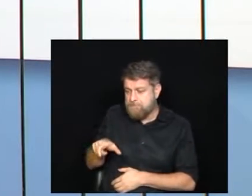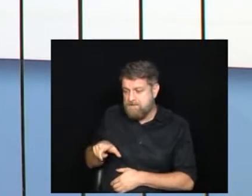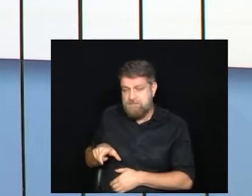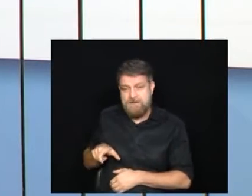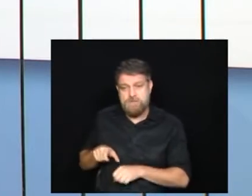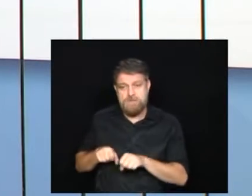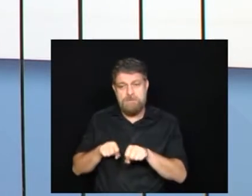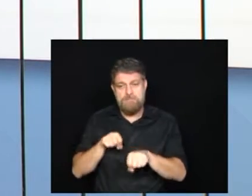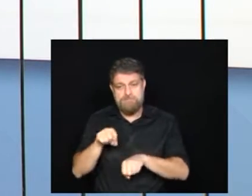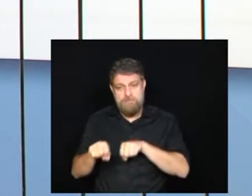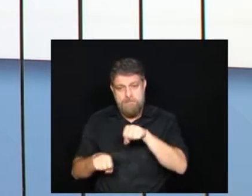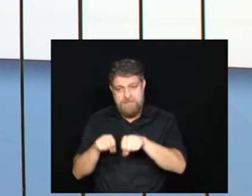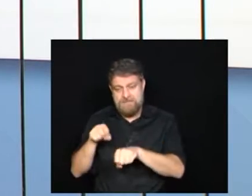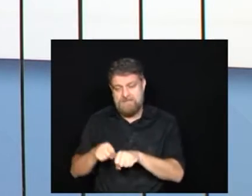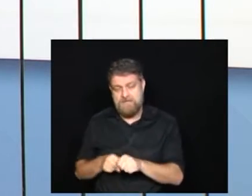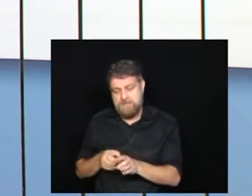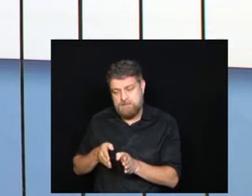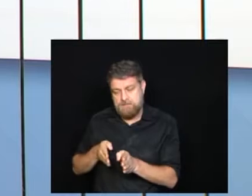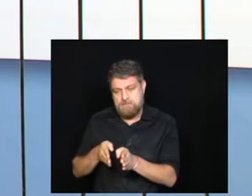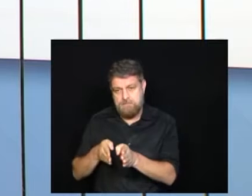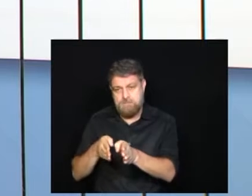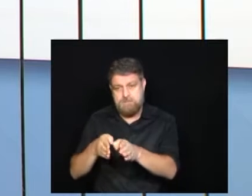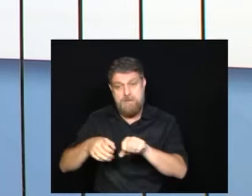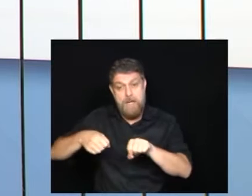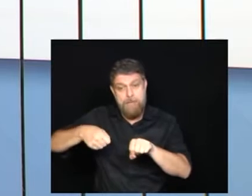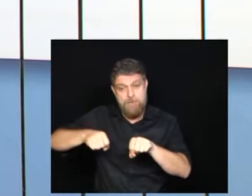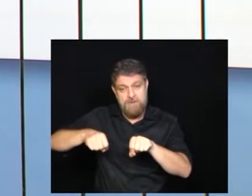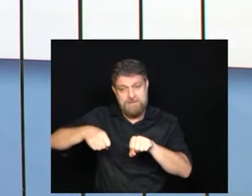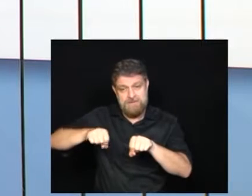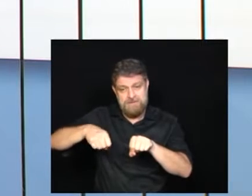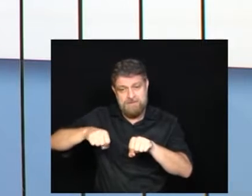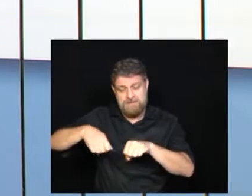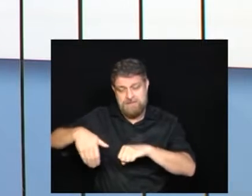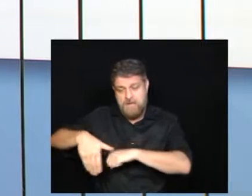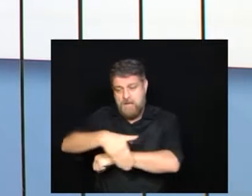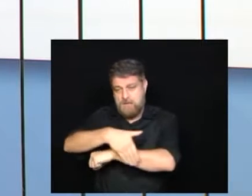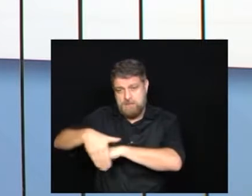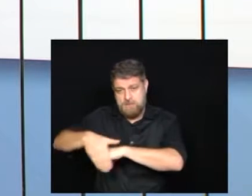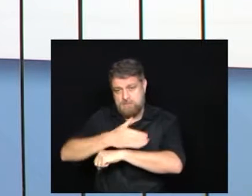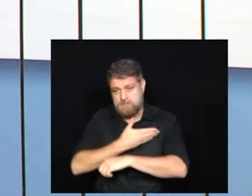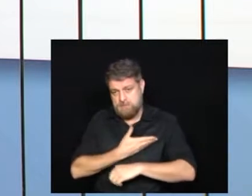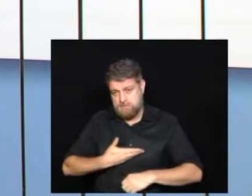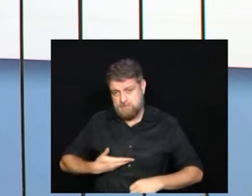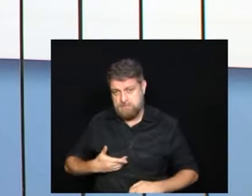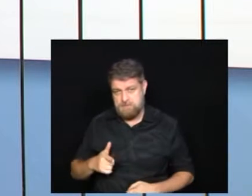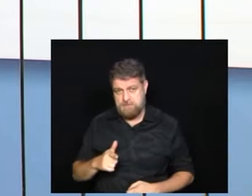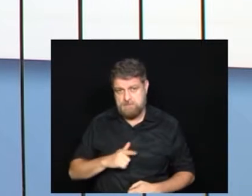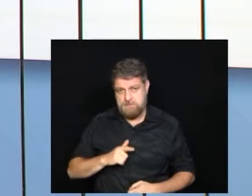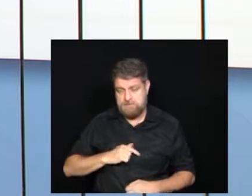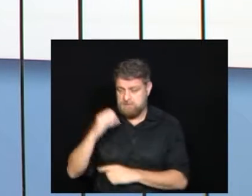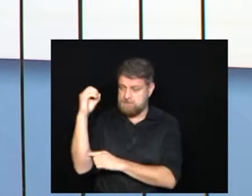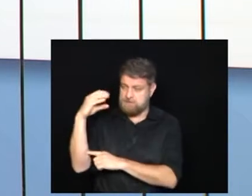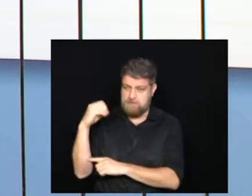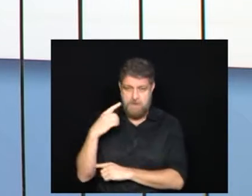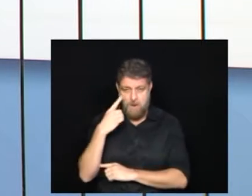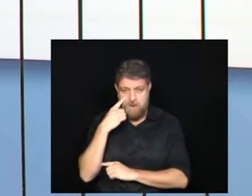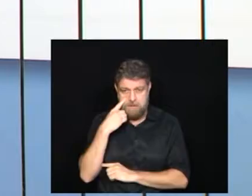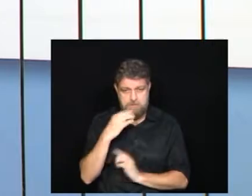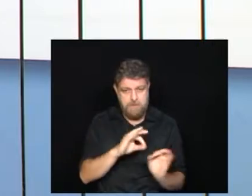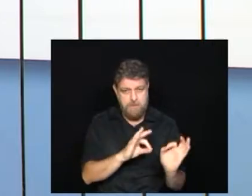recuo exclusivo para motocicletas nas vias públicas equipadas com semáforos.